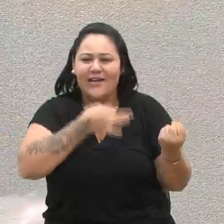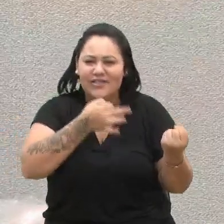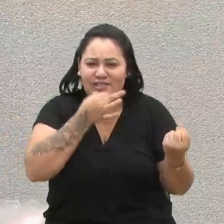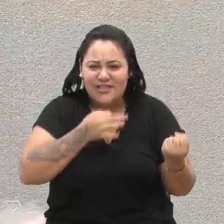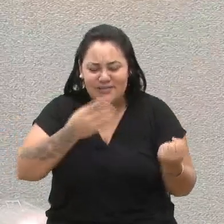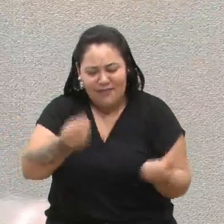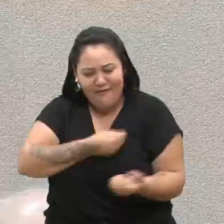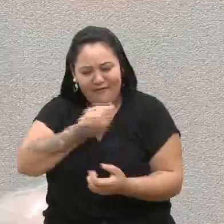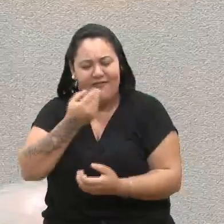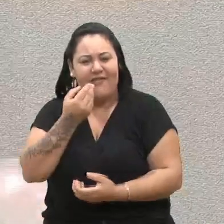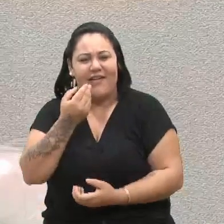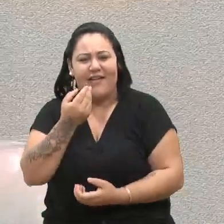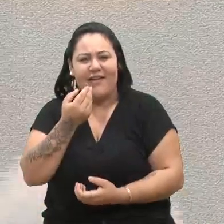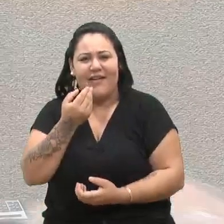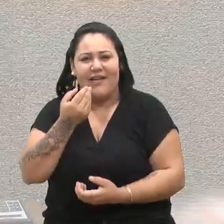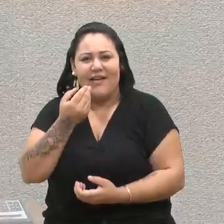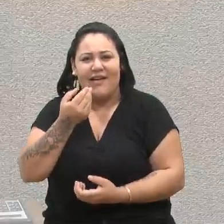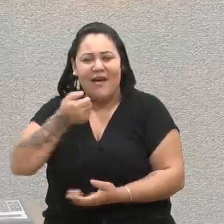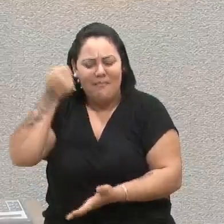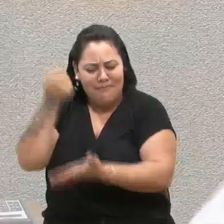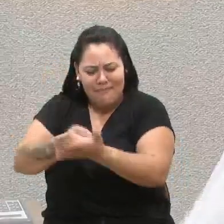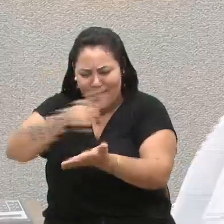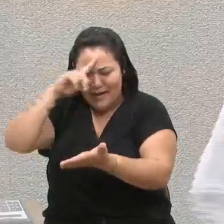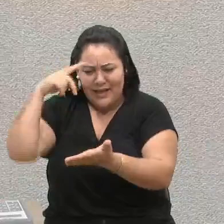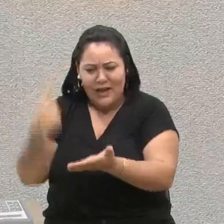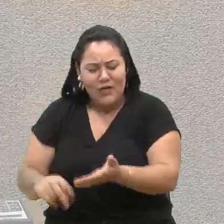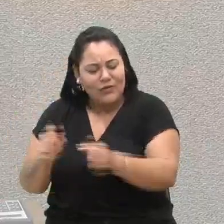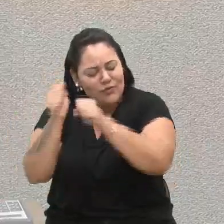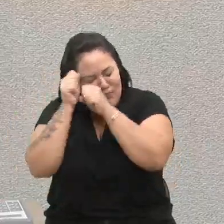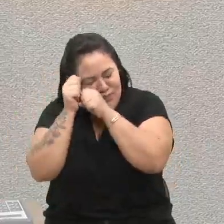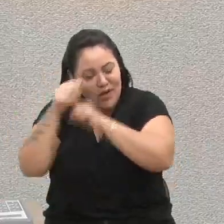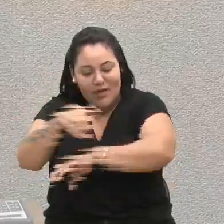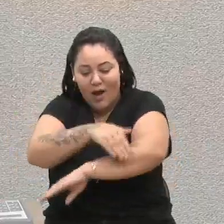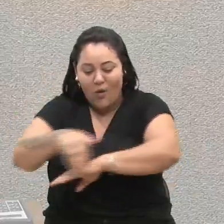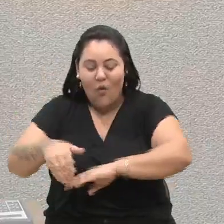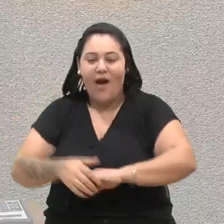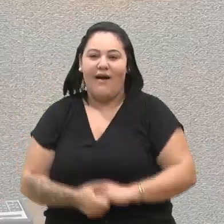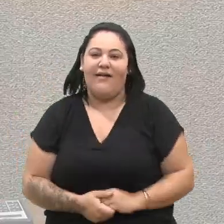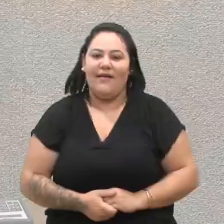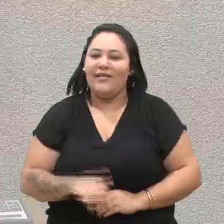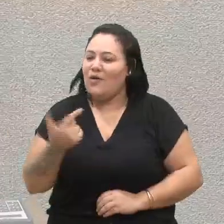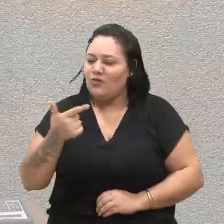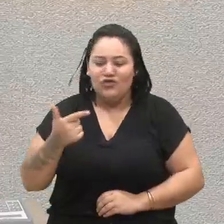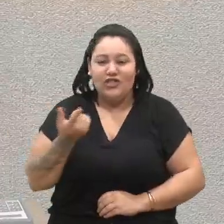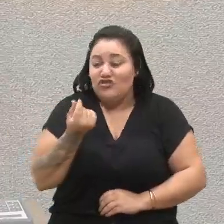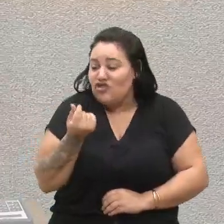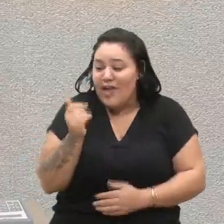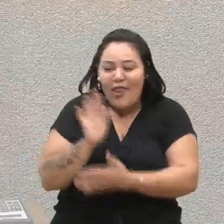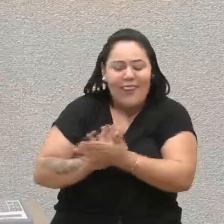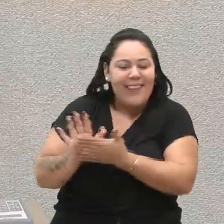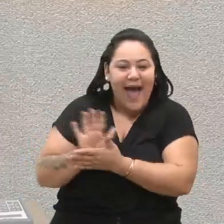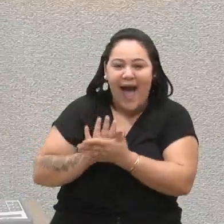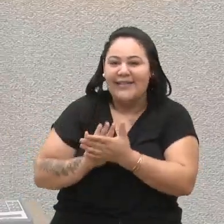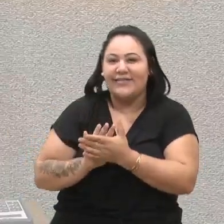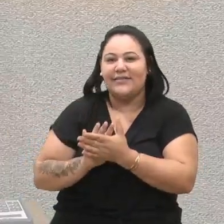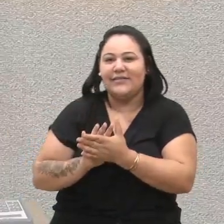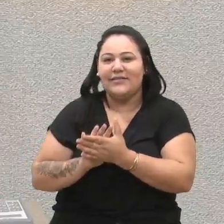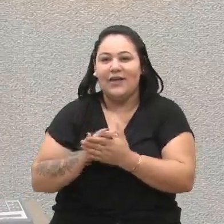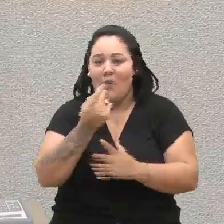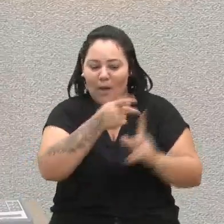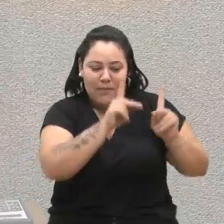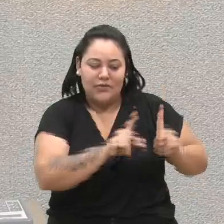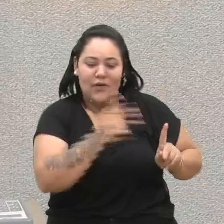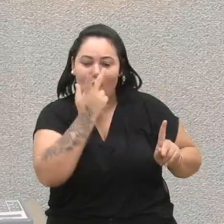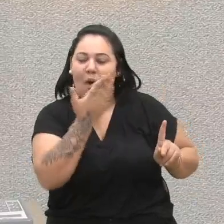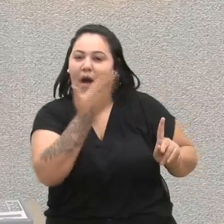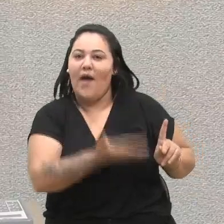batalhar. Foi corajoso para dormir na rua um dia, porque não tinha um centavo no bolso. Então, alguém assim, vereadora Marissol, é